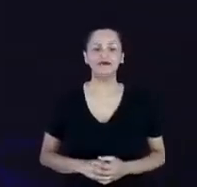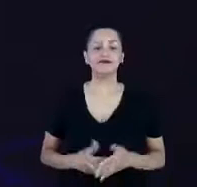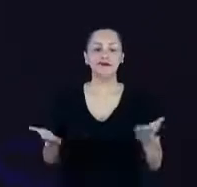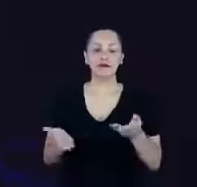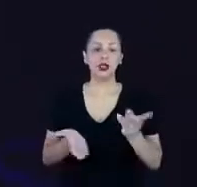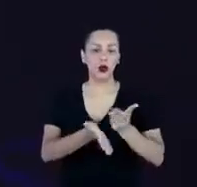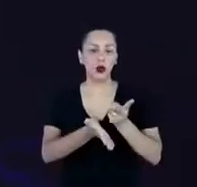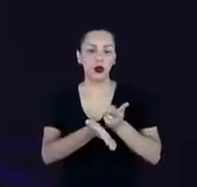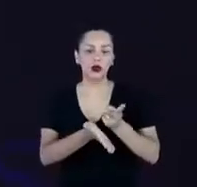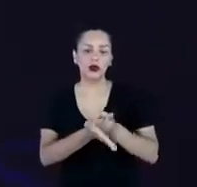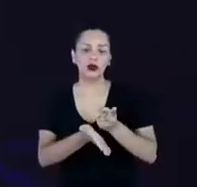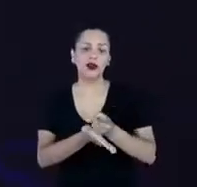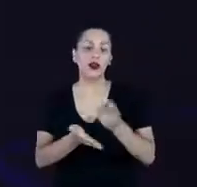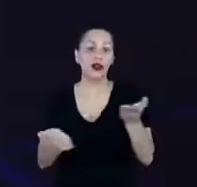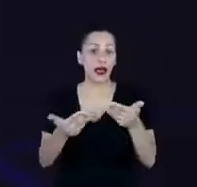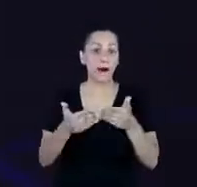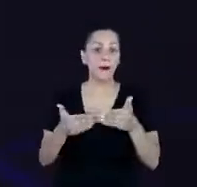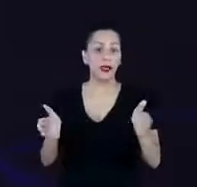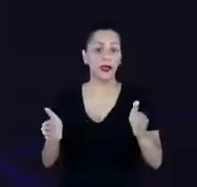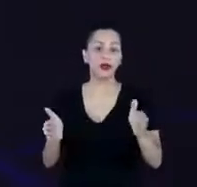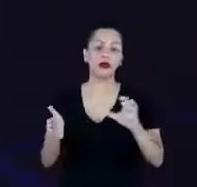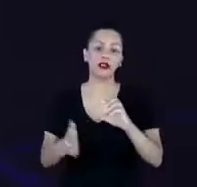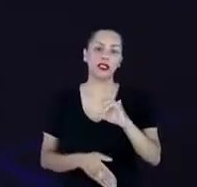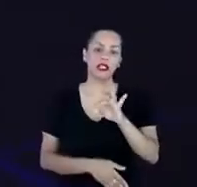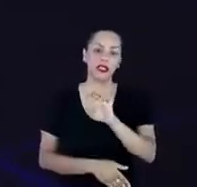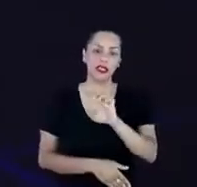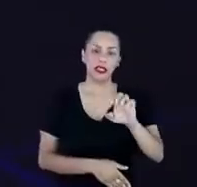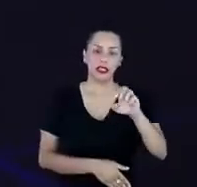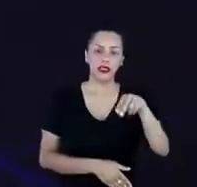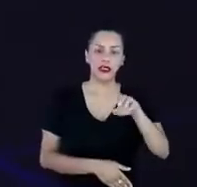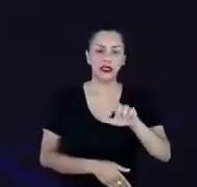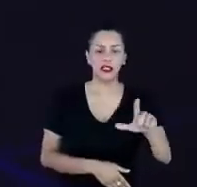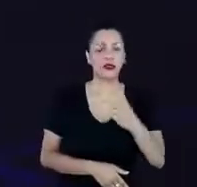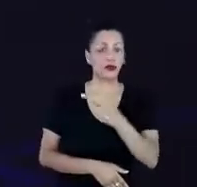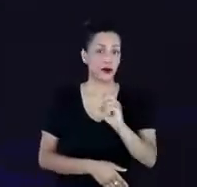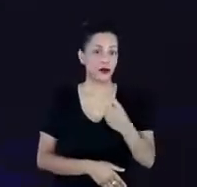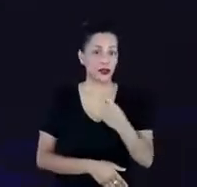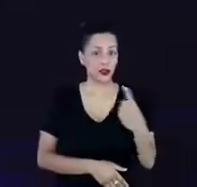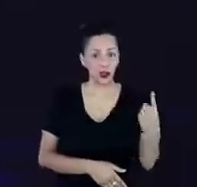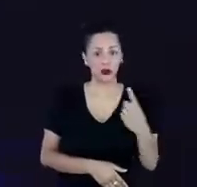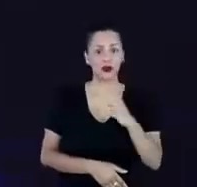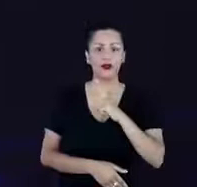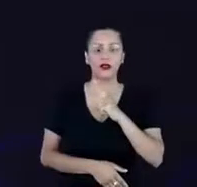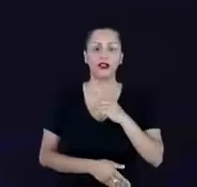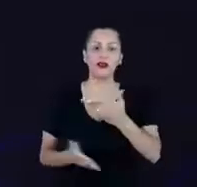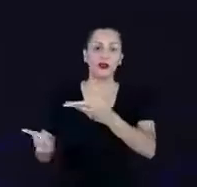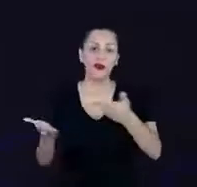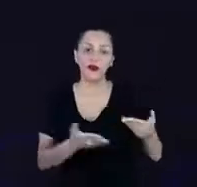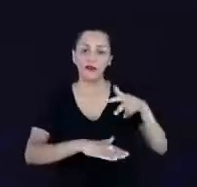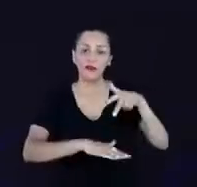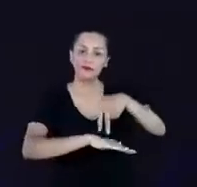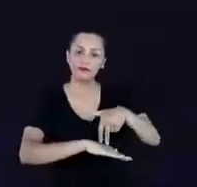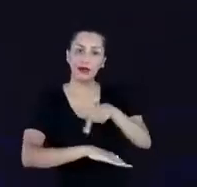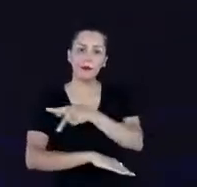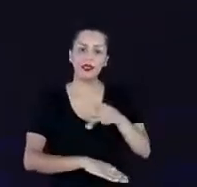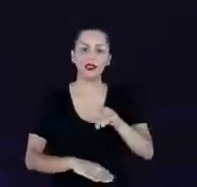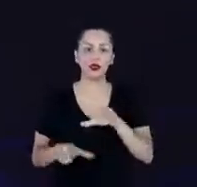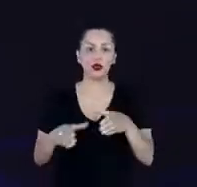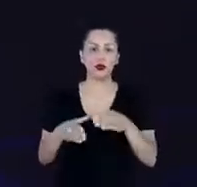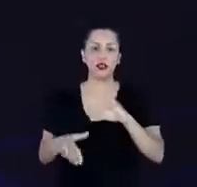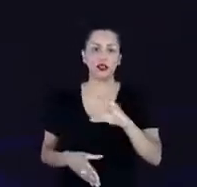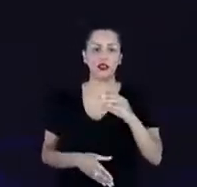uma mistura do citenel 2021 agora convidamos ao presidente do grupo CPFL